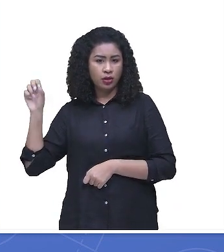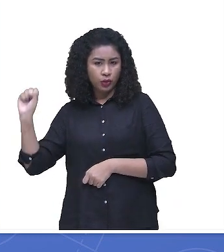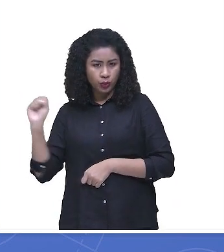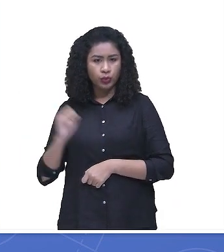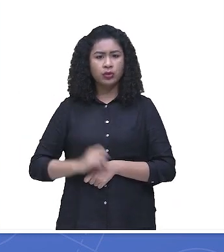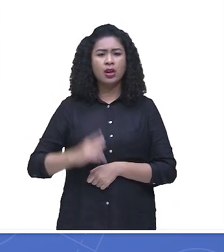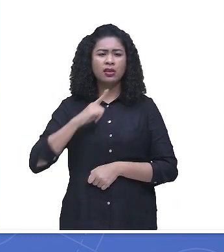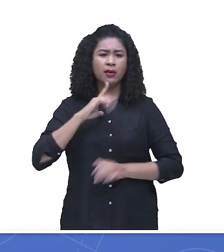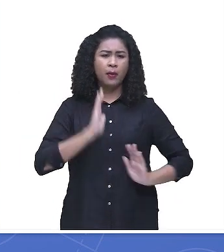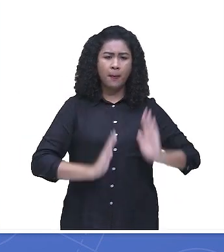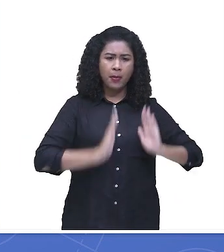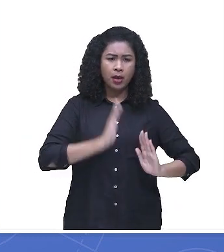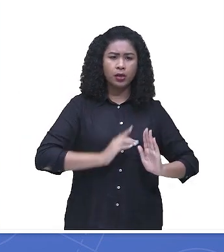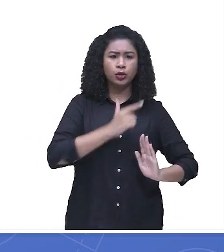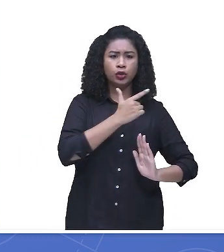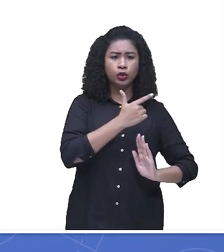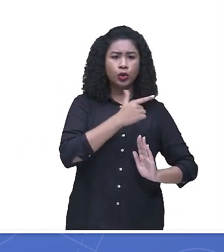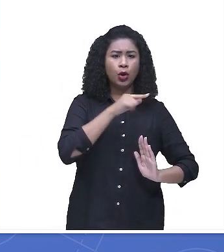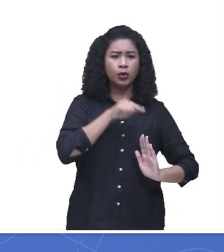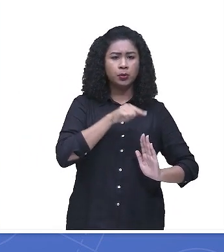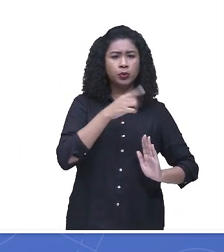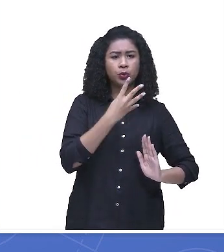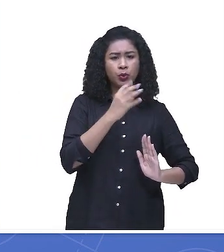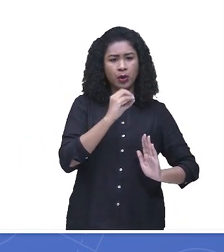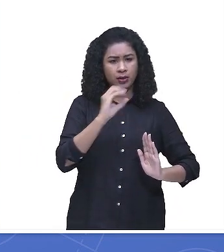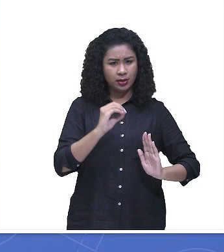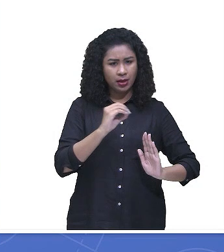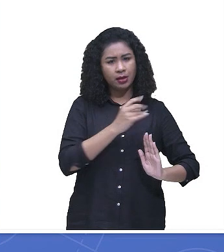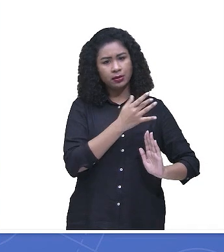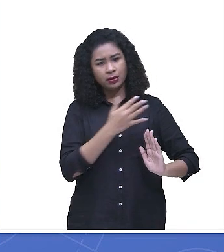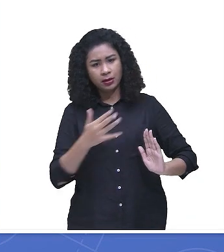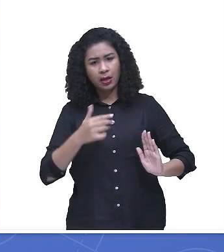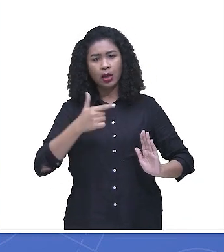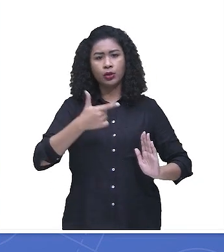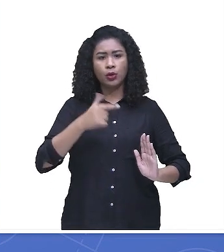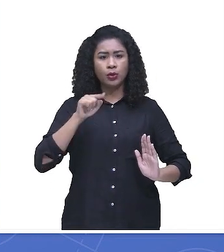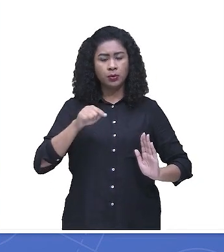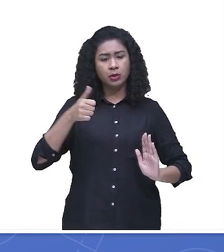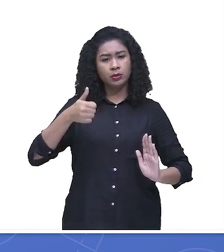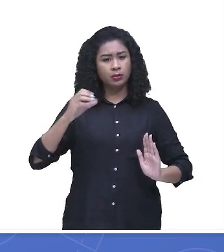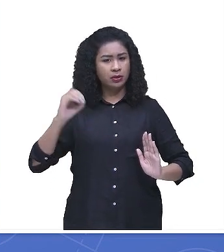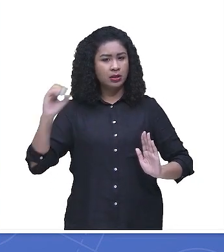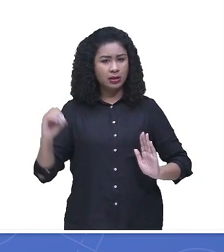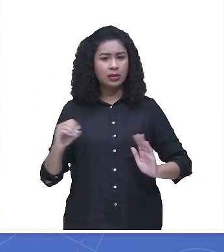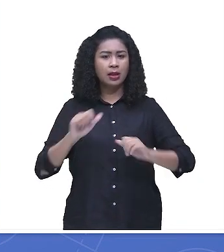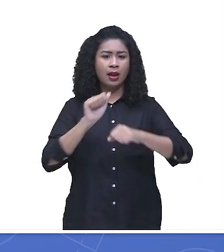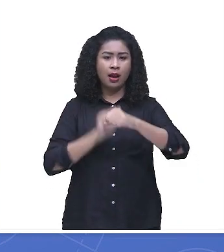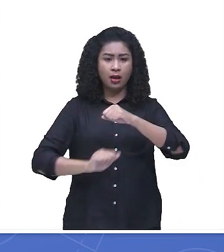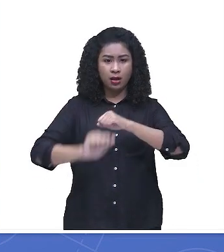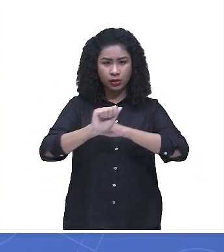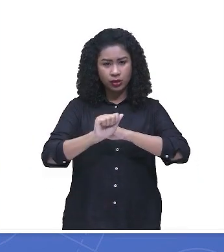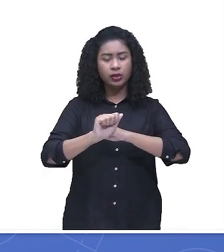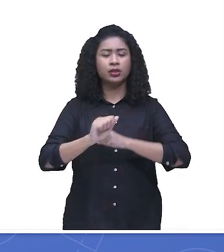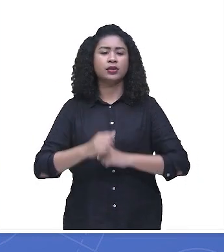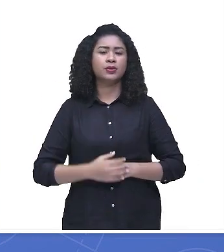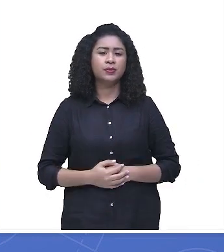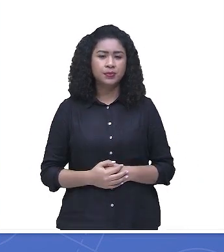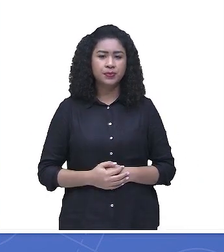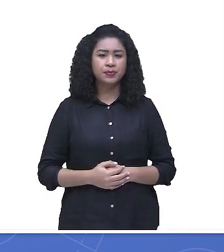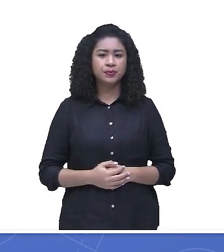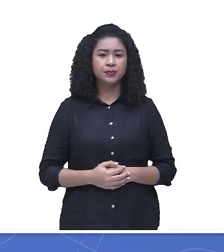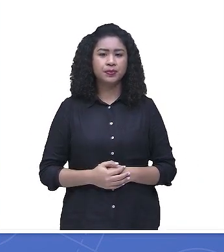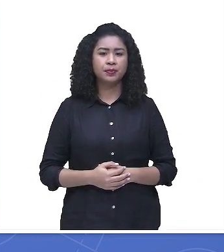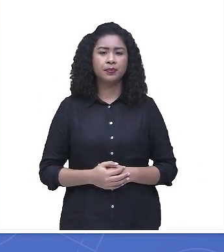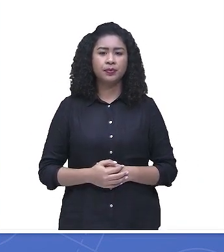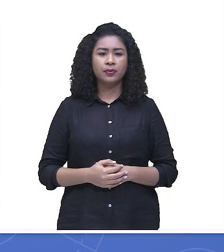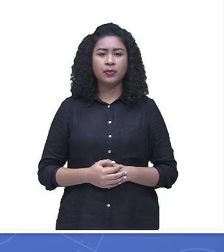a 2100 a.C., e no caso dos caldeus, eles estiveram ali pelo século 7 a 6 a.C. Mas